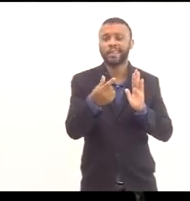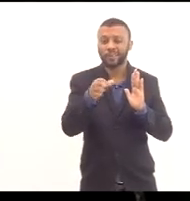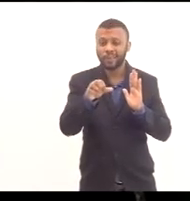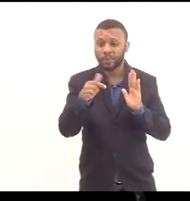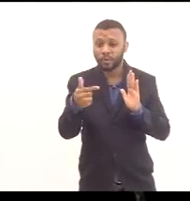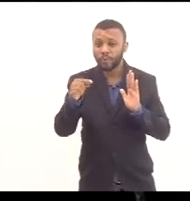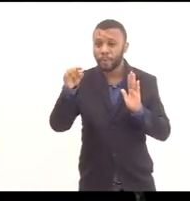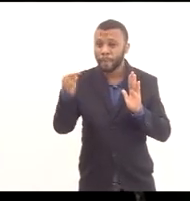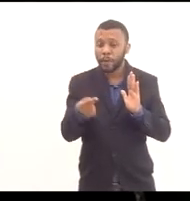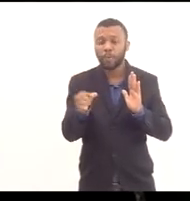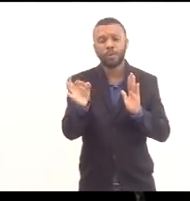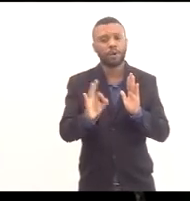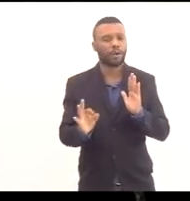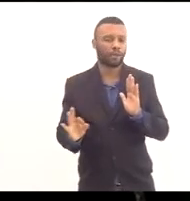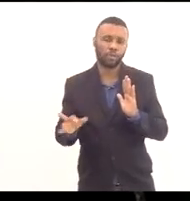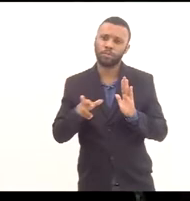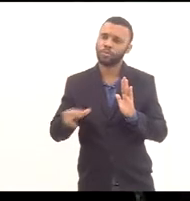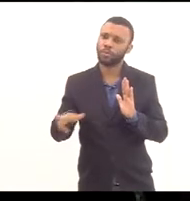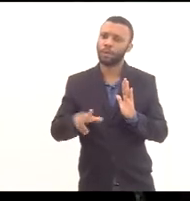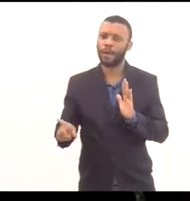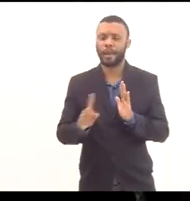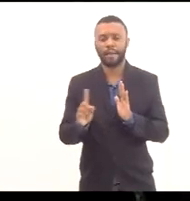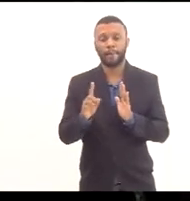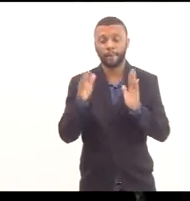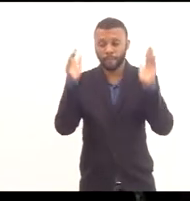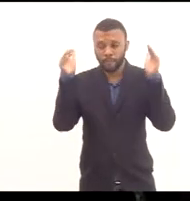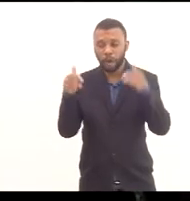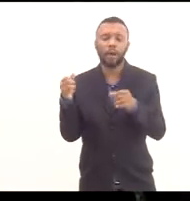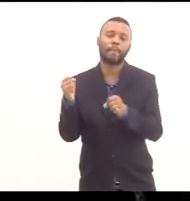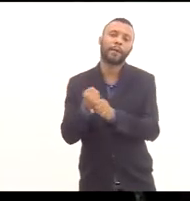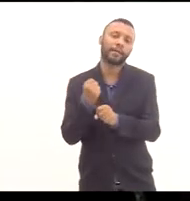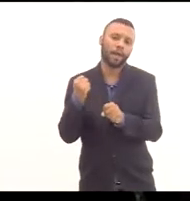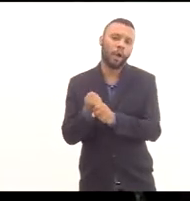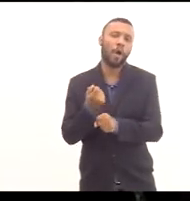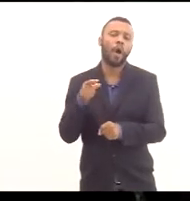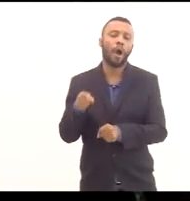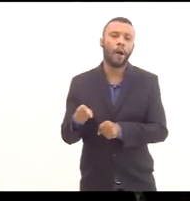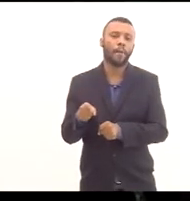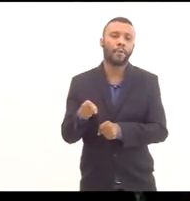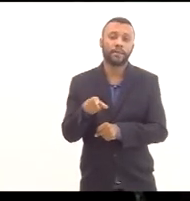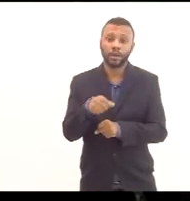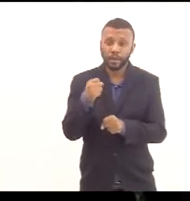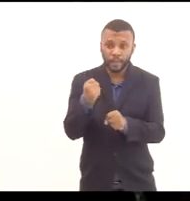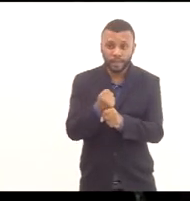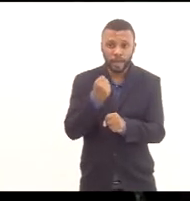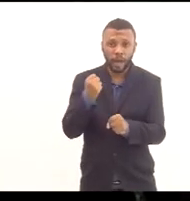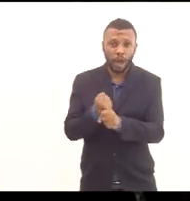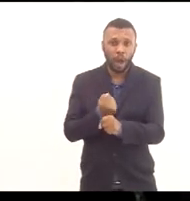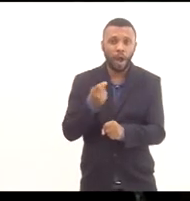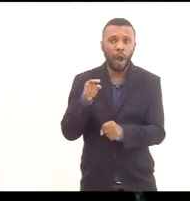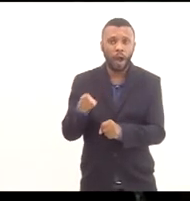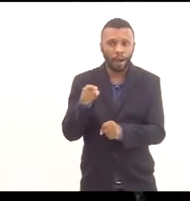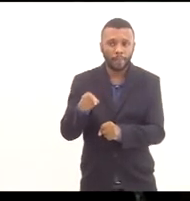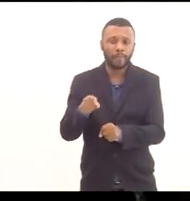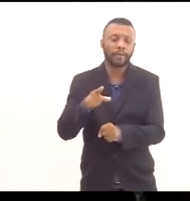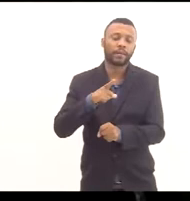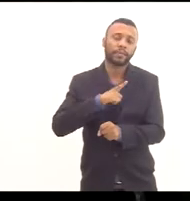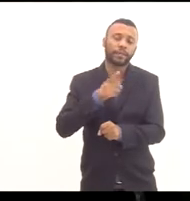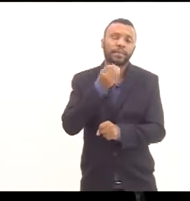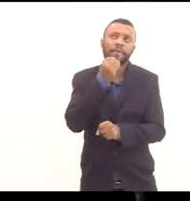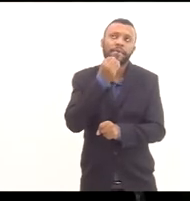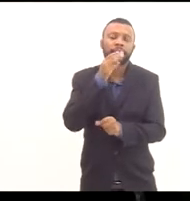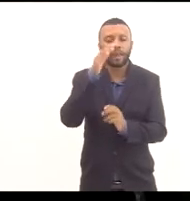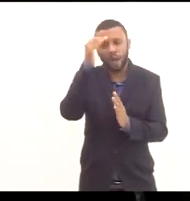192 mil reais para essa obra então que era uma obra que foi que deveria ter sido